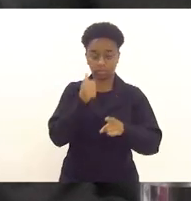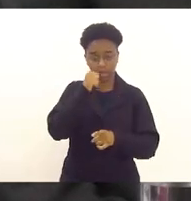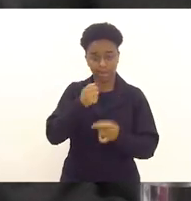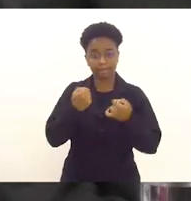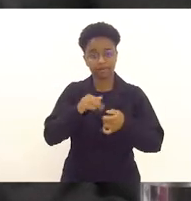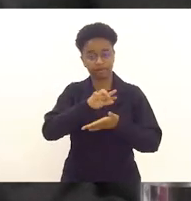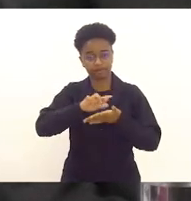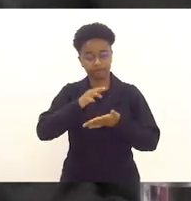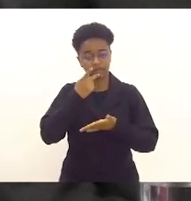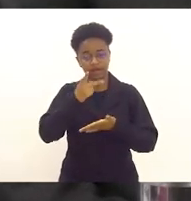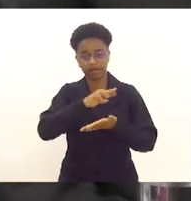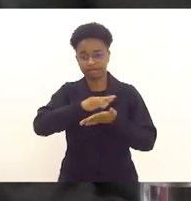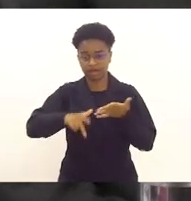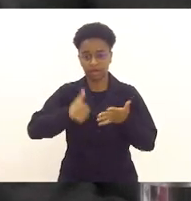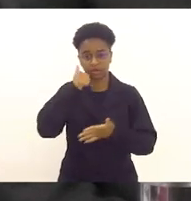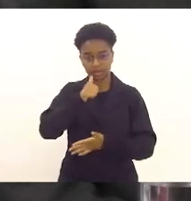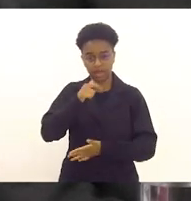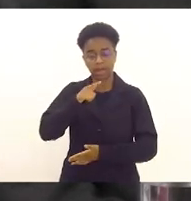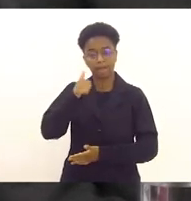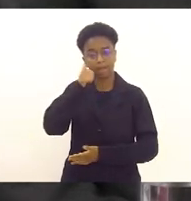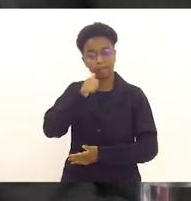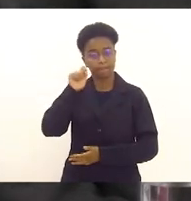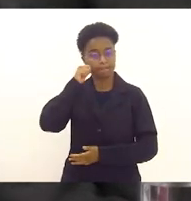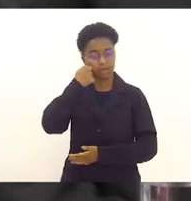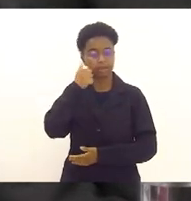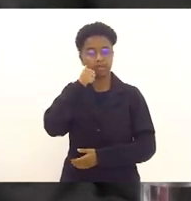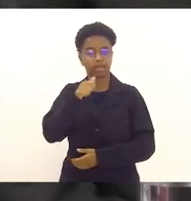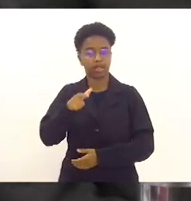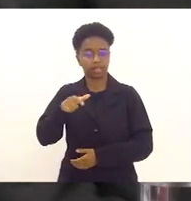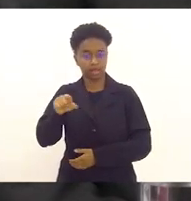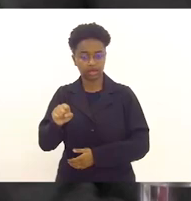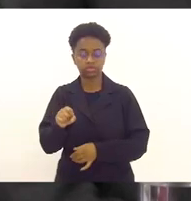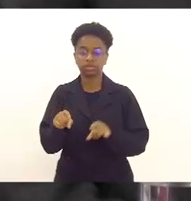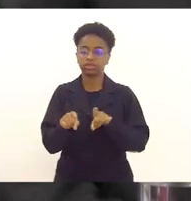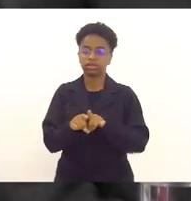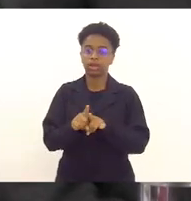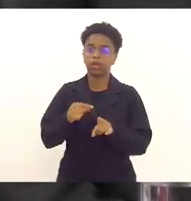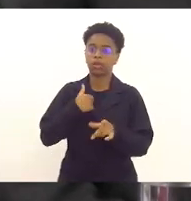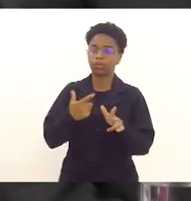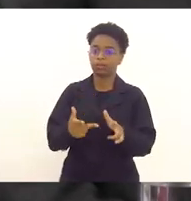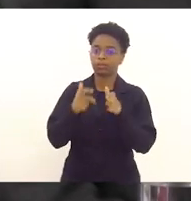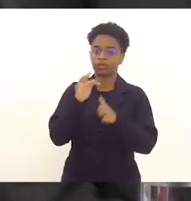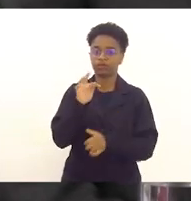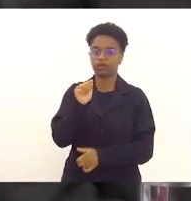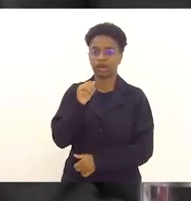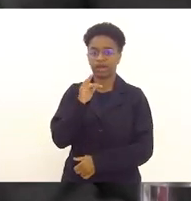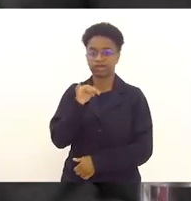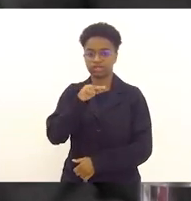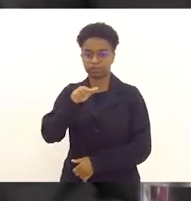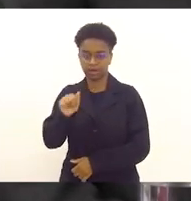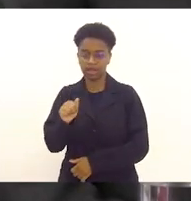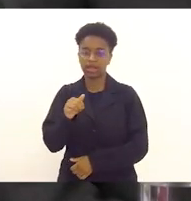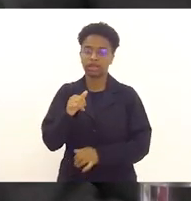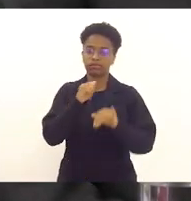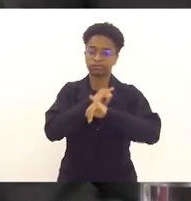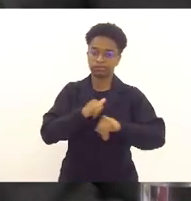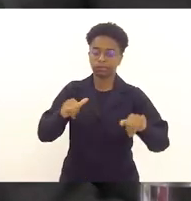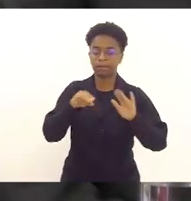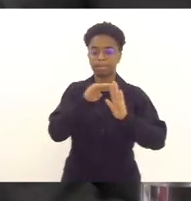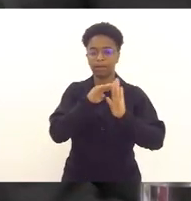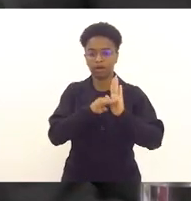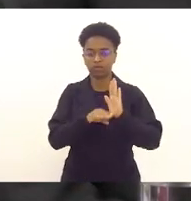das mulheres lésbicas também tô vendo aqui a nossa querida Fátima que que leva a pauta da violência